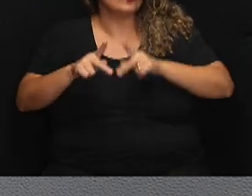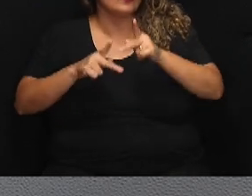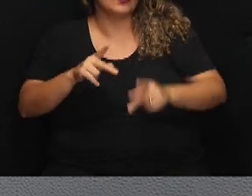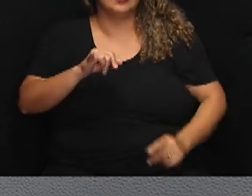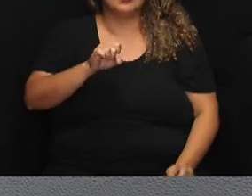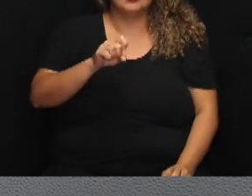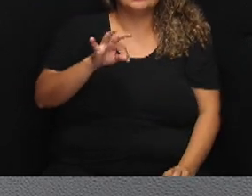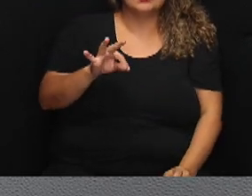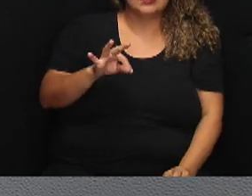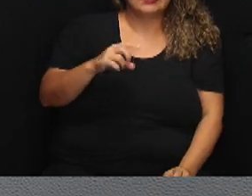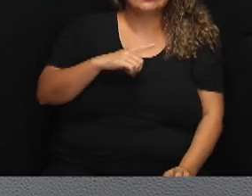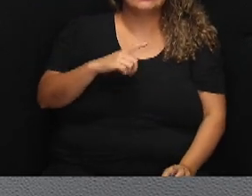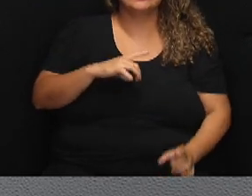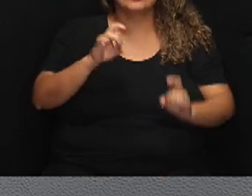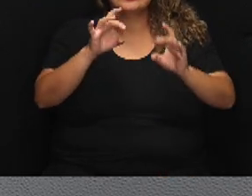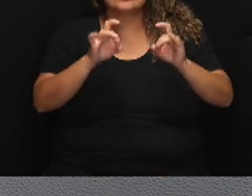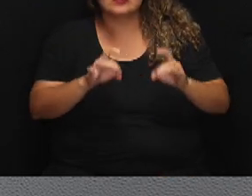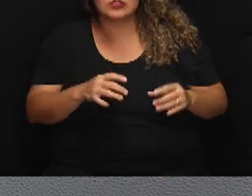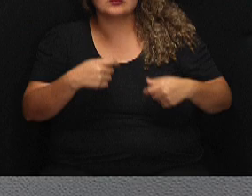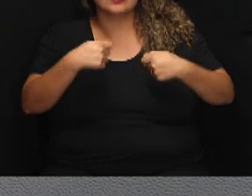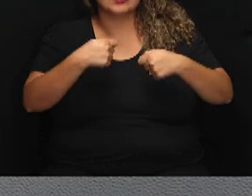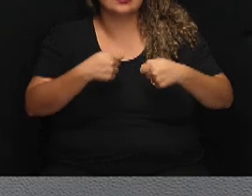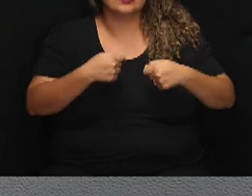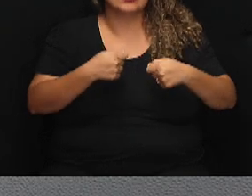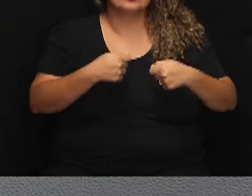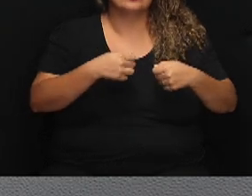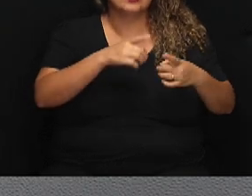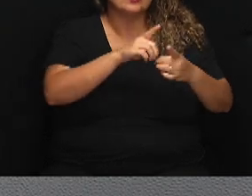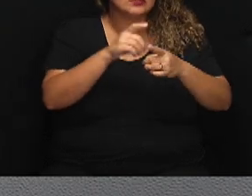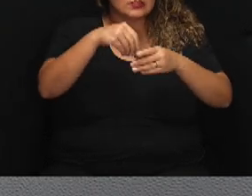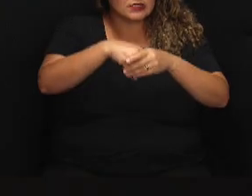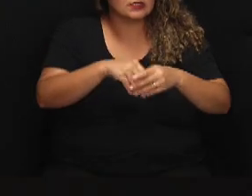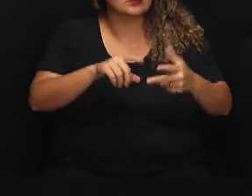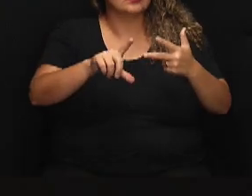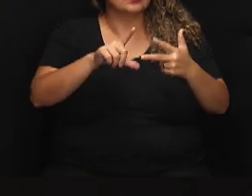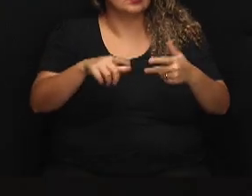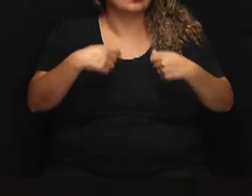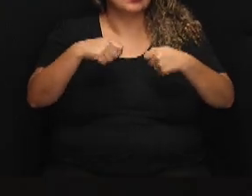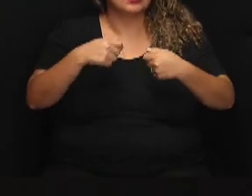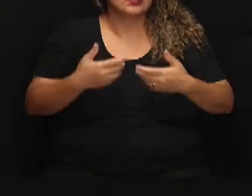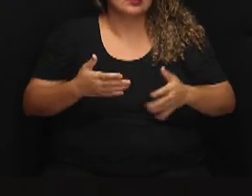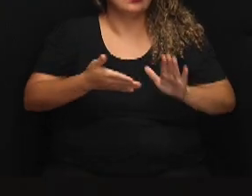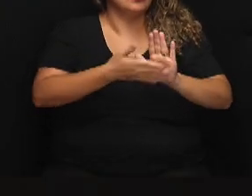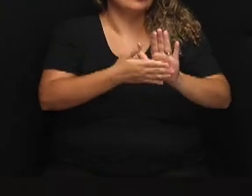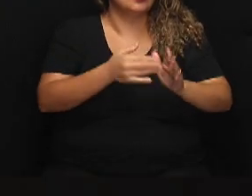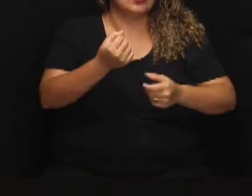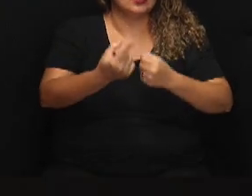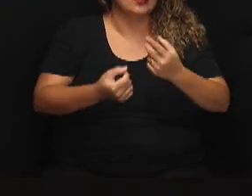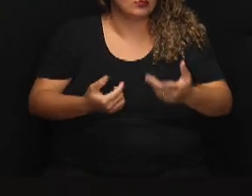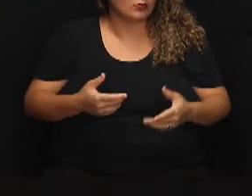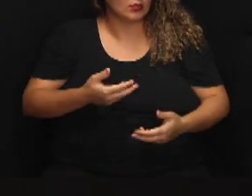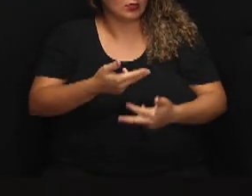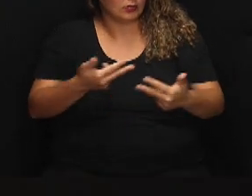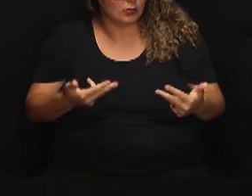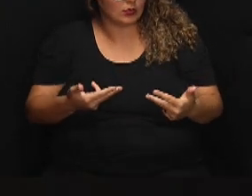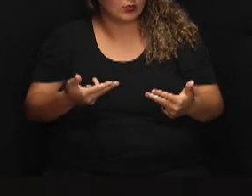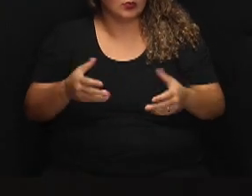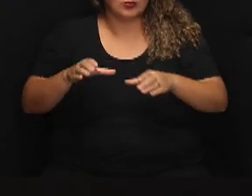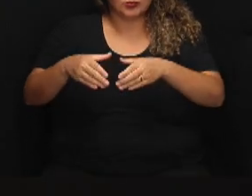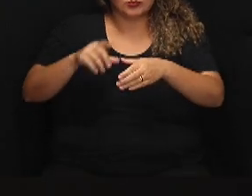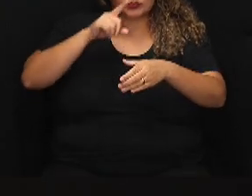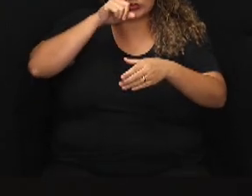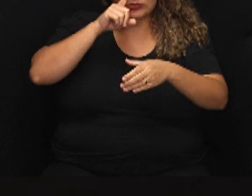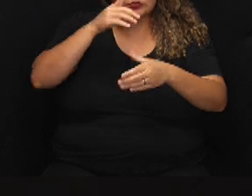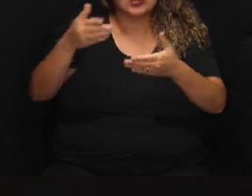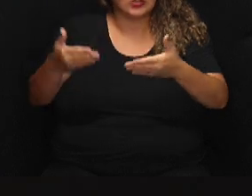tem alguma especificidade que a gente precisa dar conta dentro do legislativo, a gente precisa propor alguma coisa dentro dos grupos de risco atualmente,